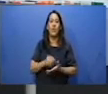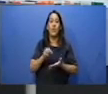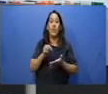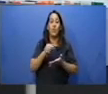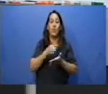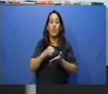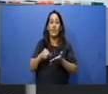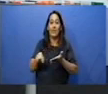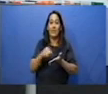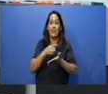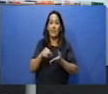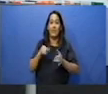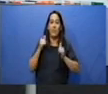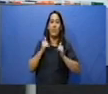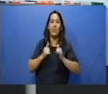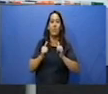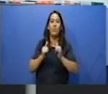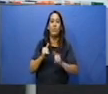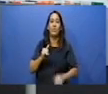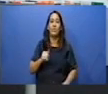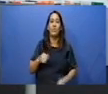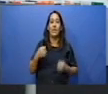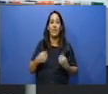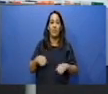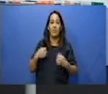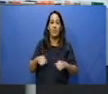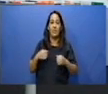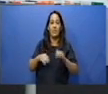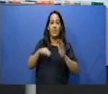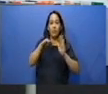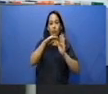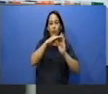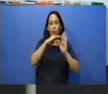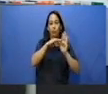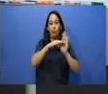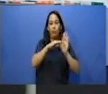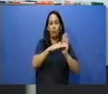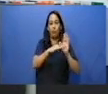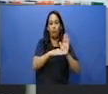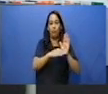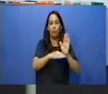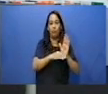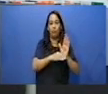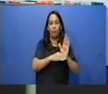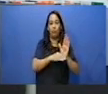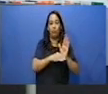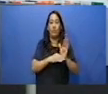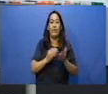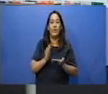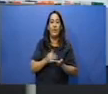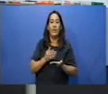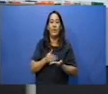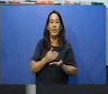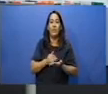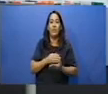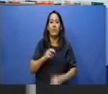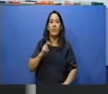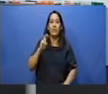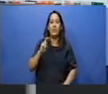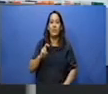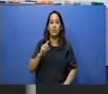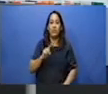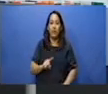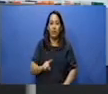uma notícia, a gente tem que ter um roteiro, tá? Então é por isso que lá na página